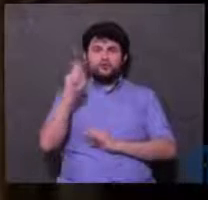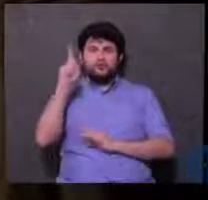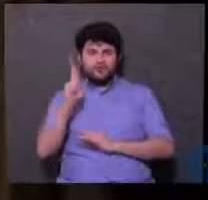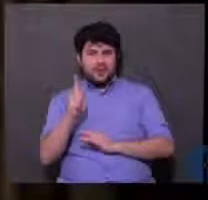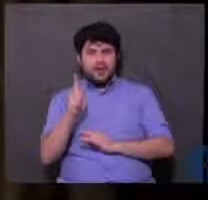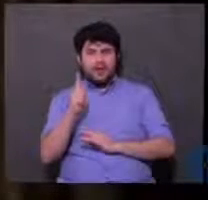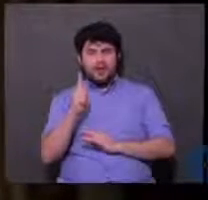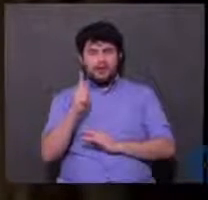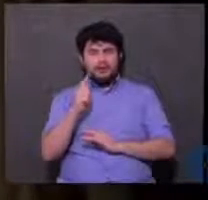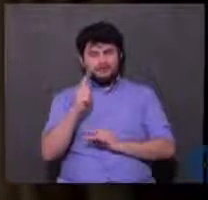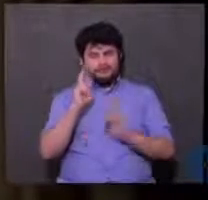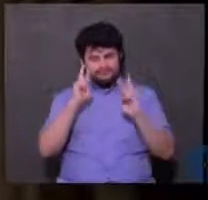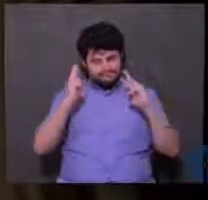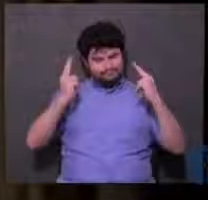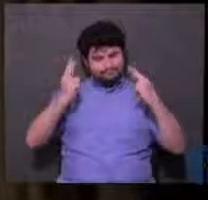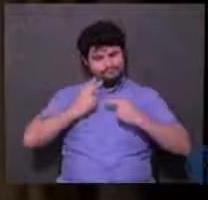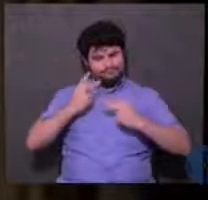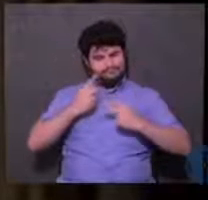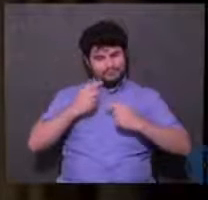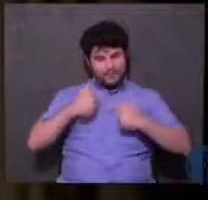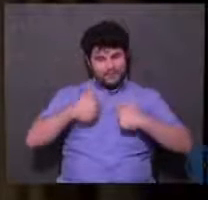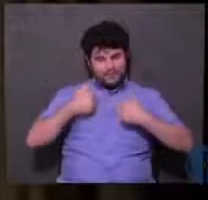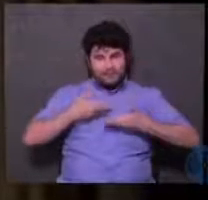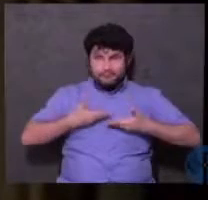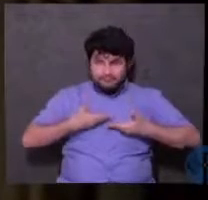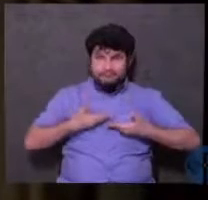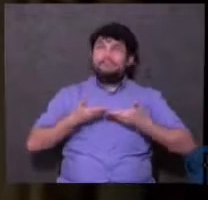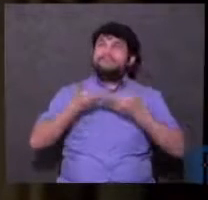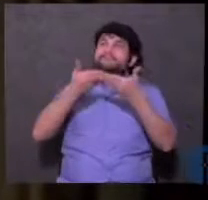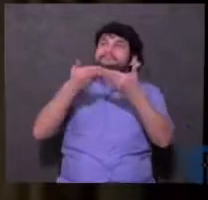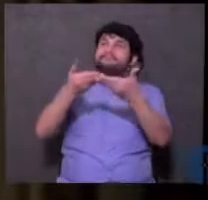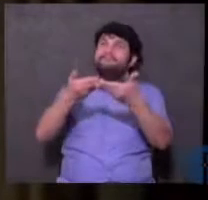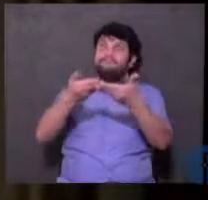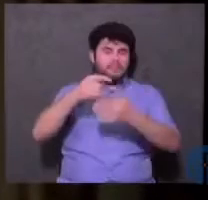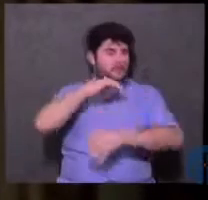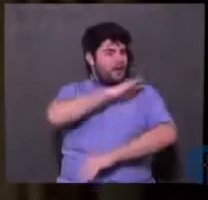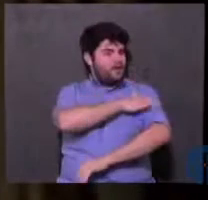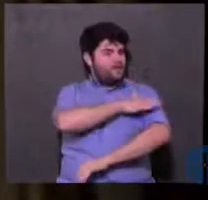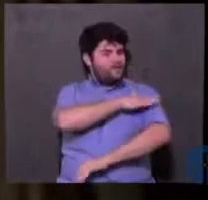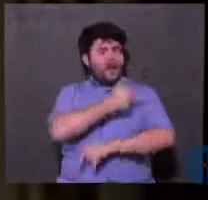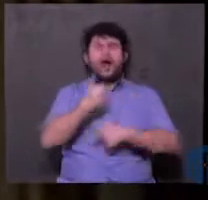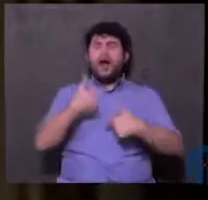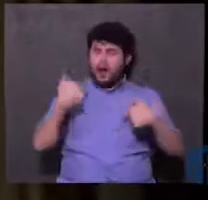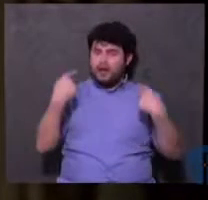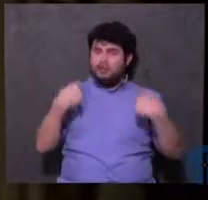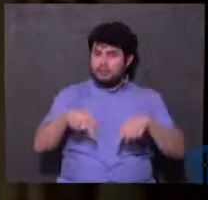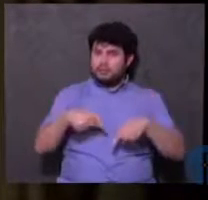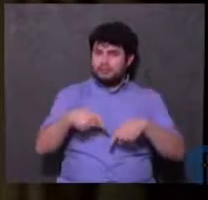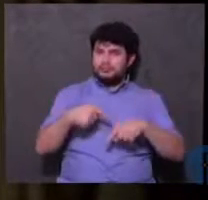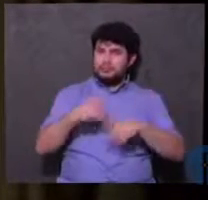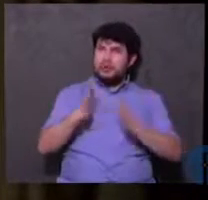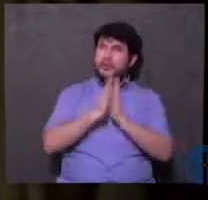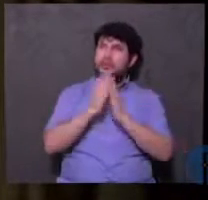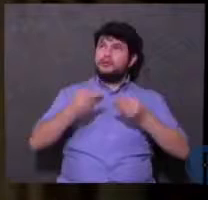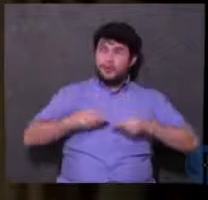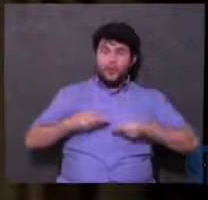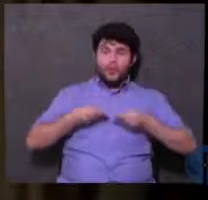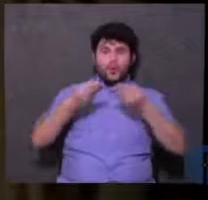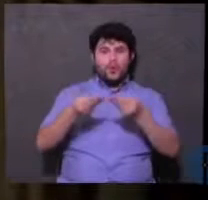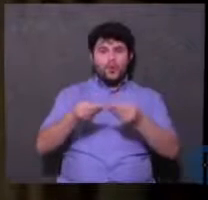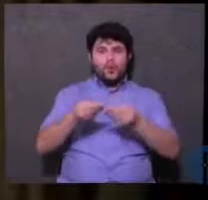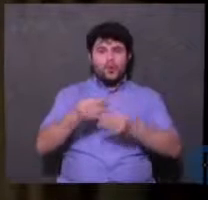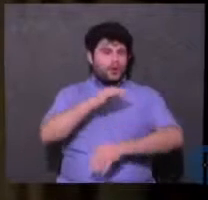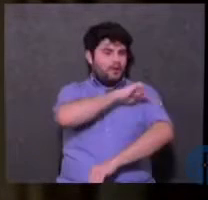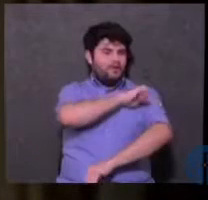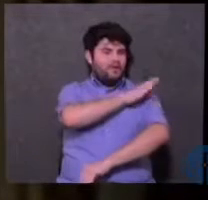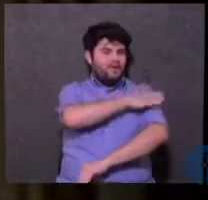a apresentarmo-nos também ao Senhor, com toda a nossa fragilidade, oferecendo a Deus toda a nossa